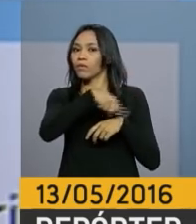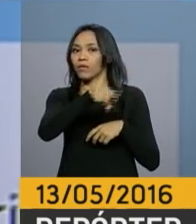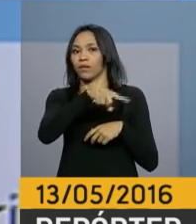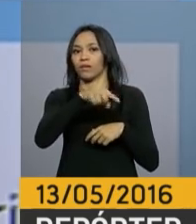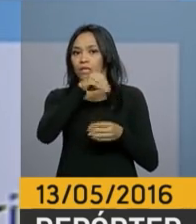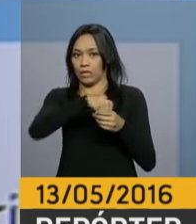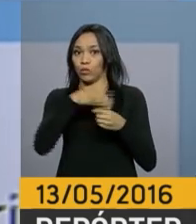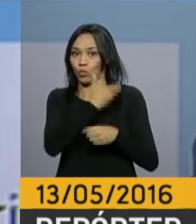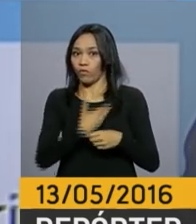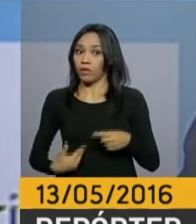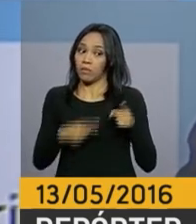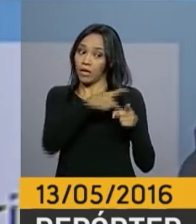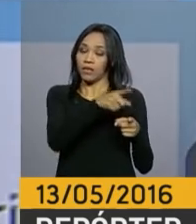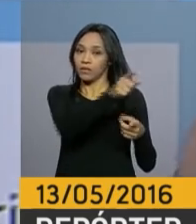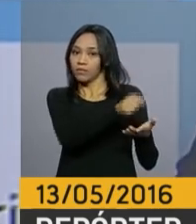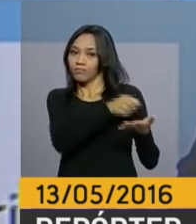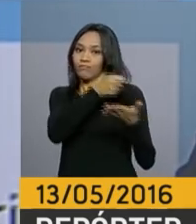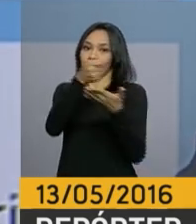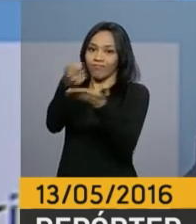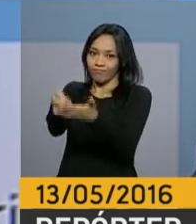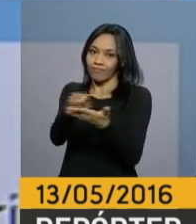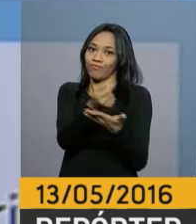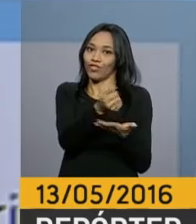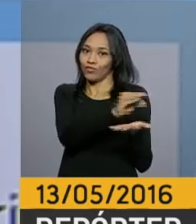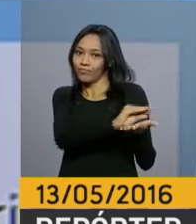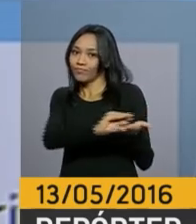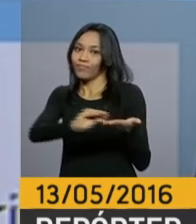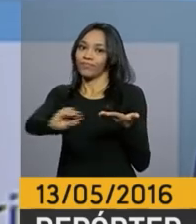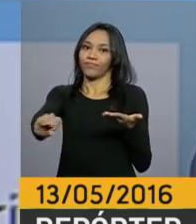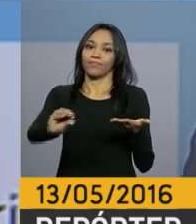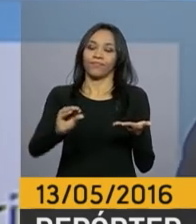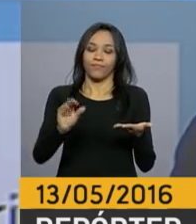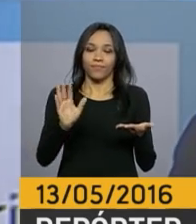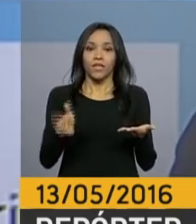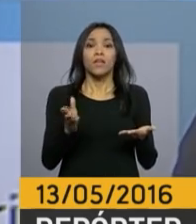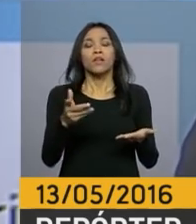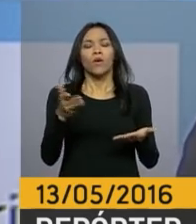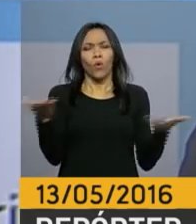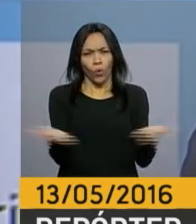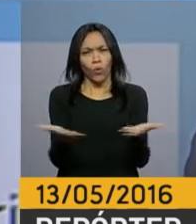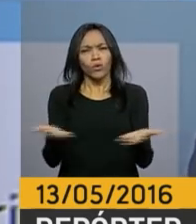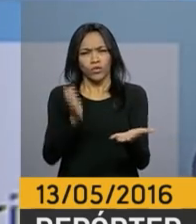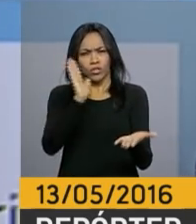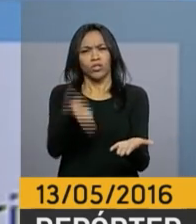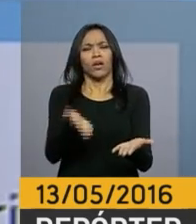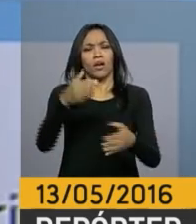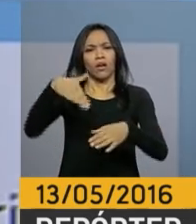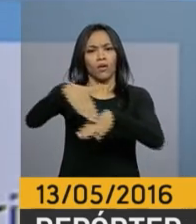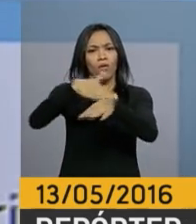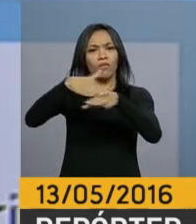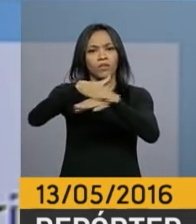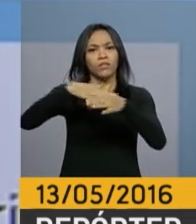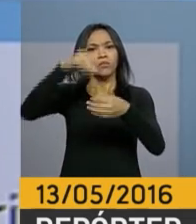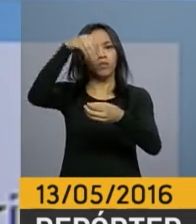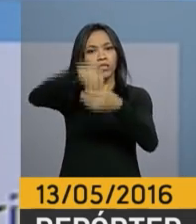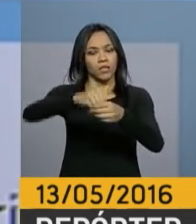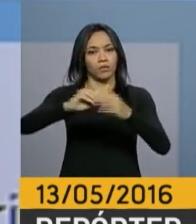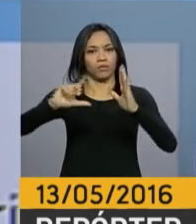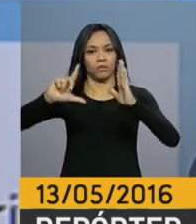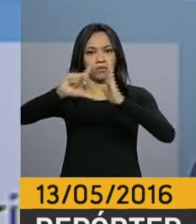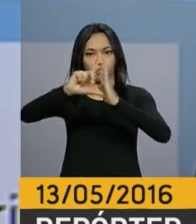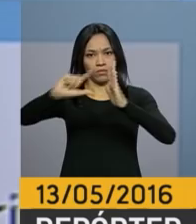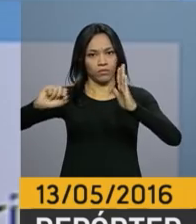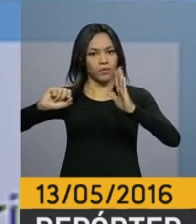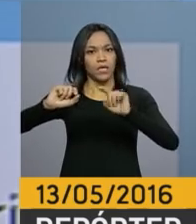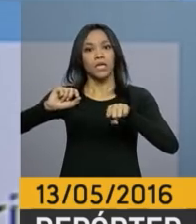que não teremos dificuldade nisso por isso hoje conversamos lá no palácio e a nota e a nossa entrevista coletiva à imprensa